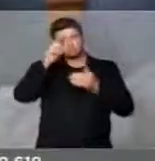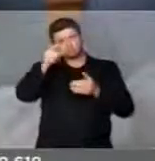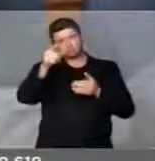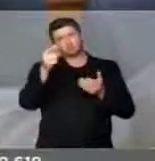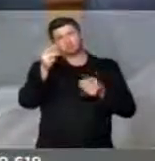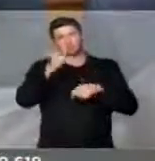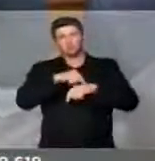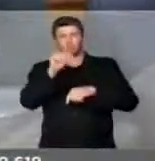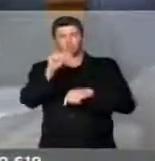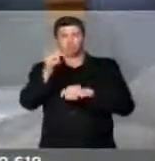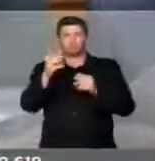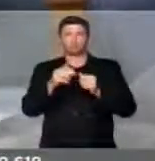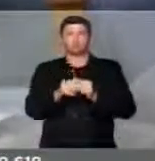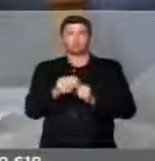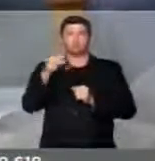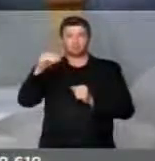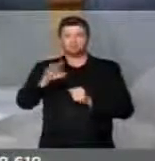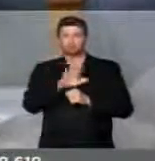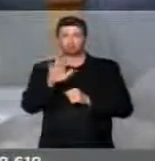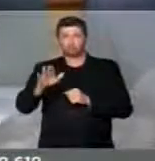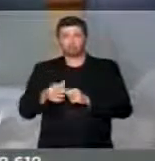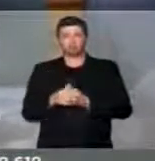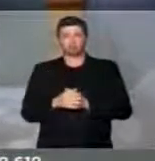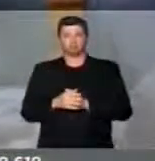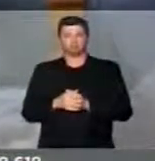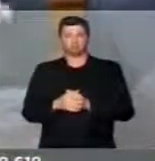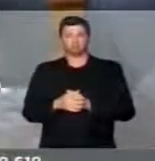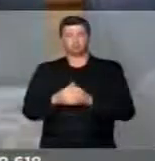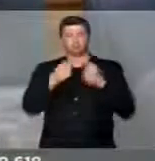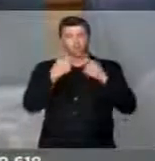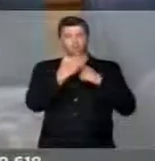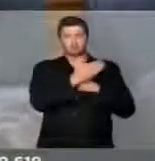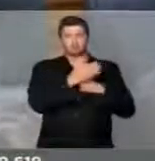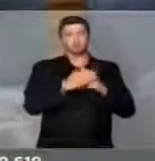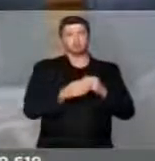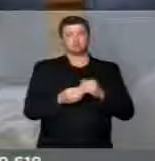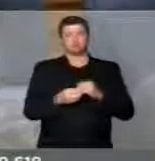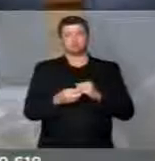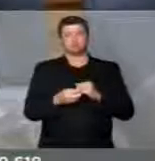só um prazo, no máximo 3 minutos, para que a gente possa conversar ali e a gente poder fazer o funcionamento.